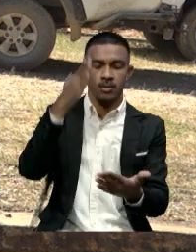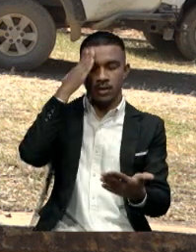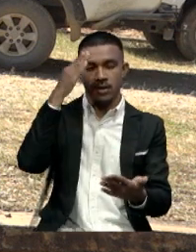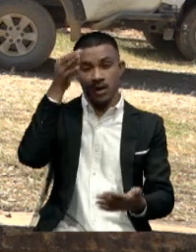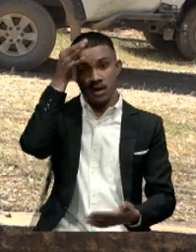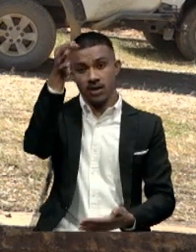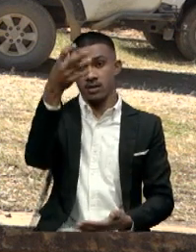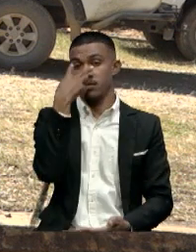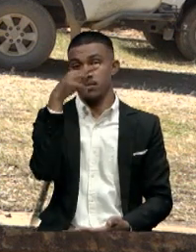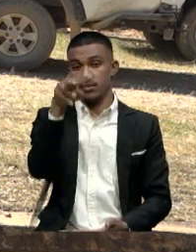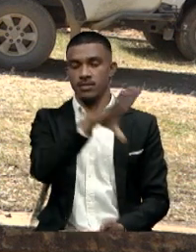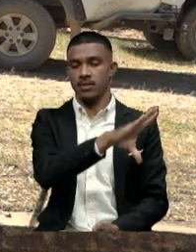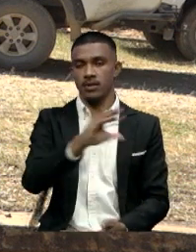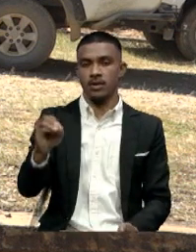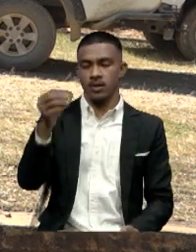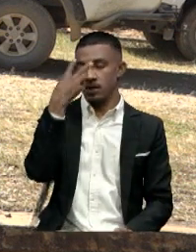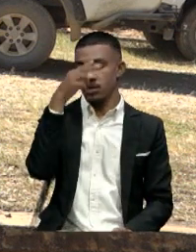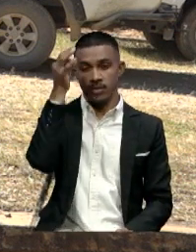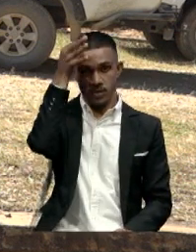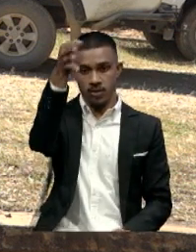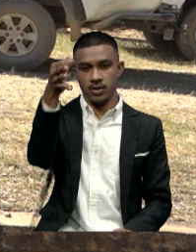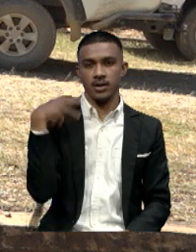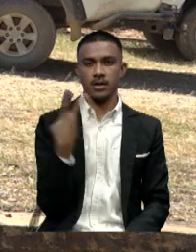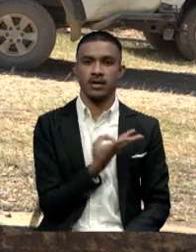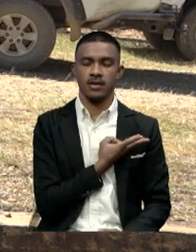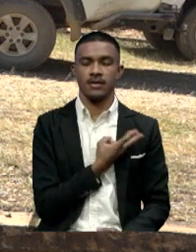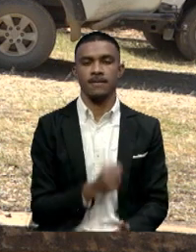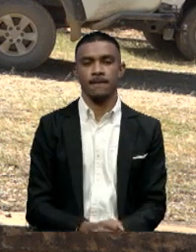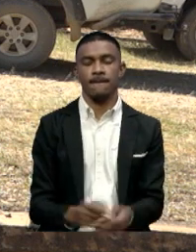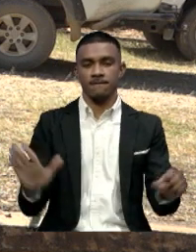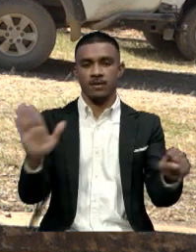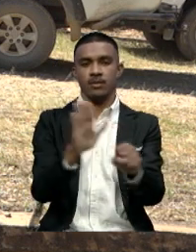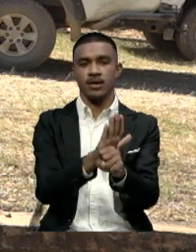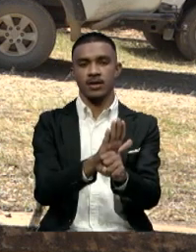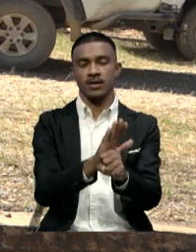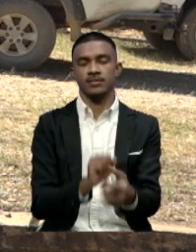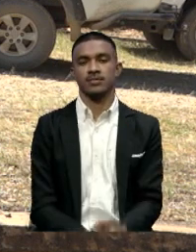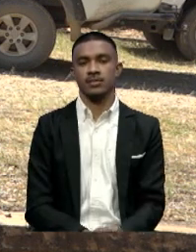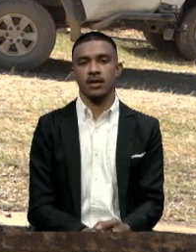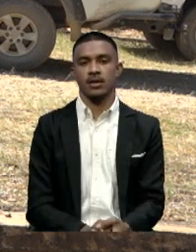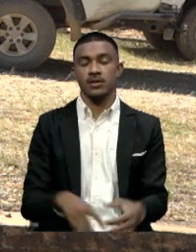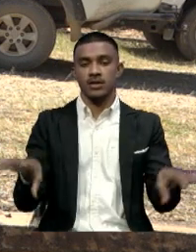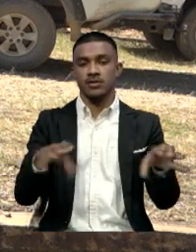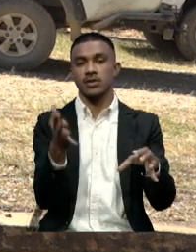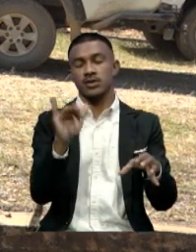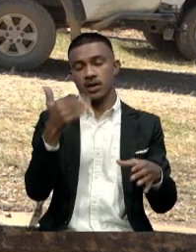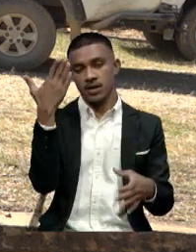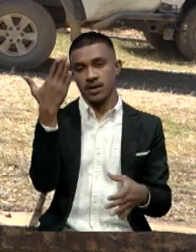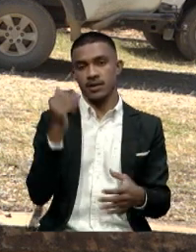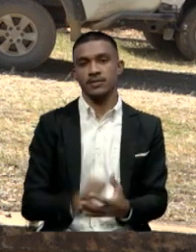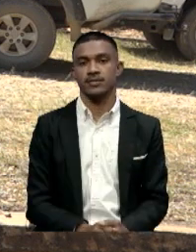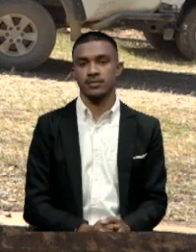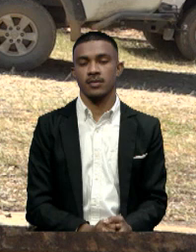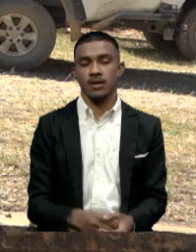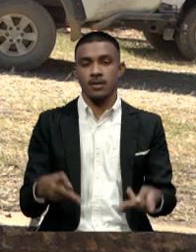oin. Odi bahare hare ba oin, ita sei completa recurso sira iha